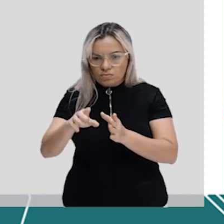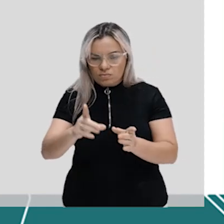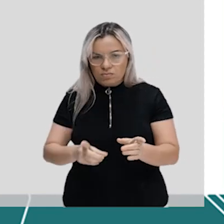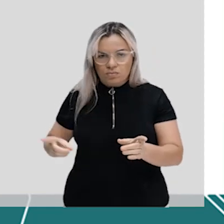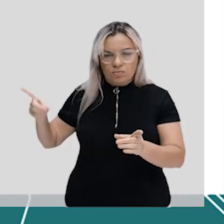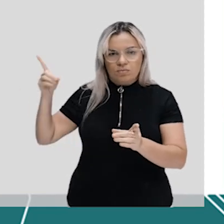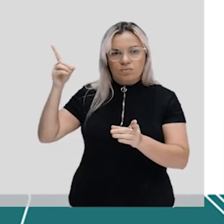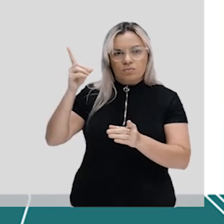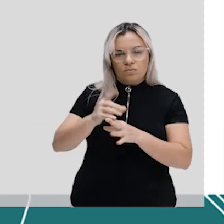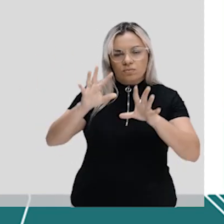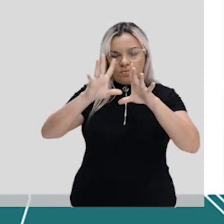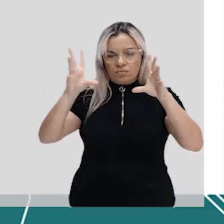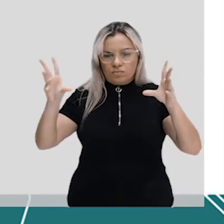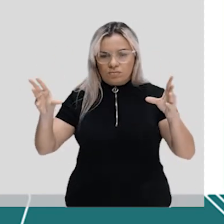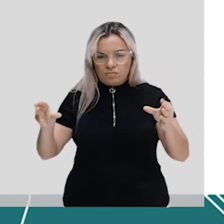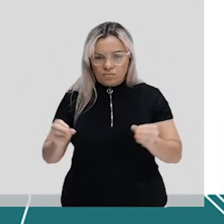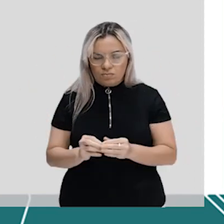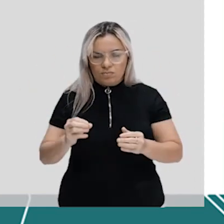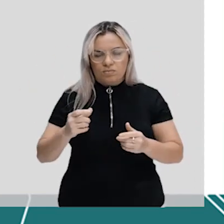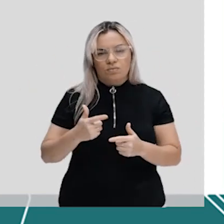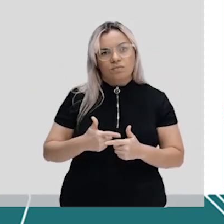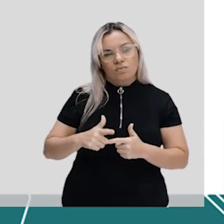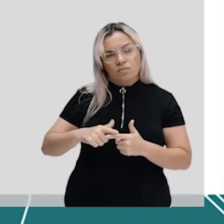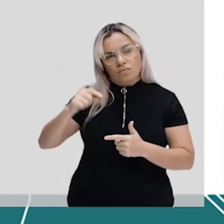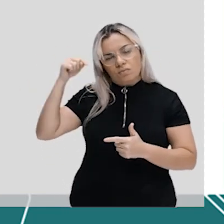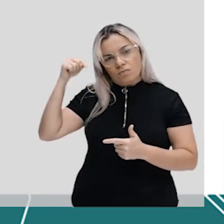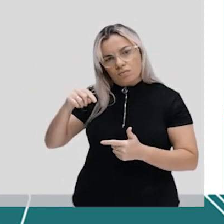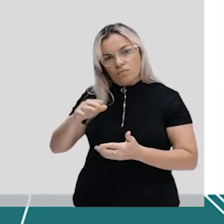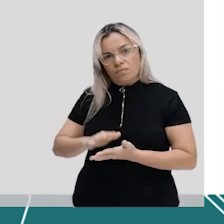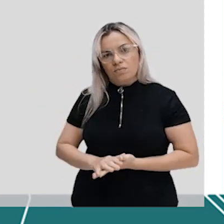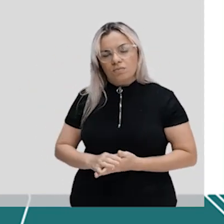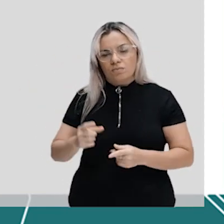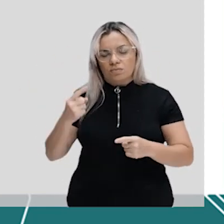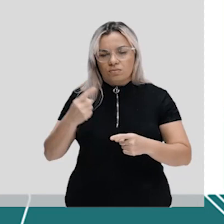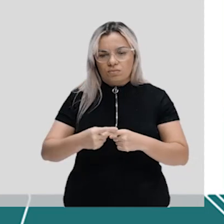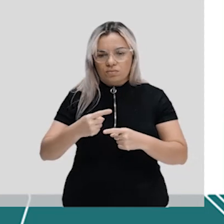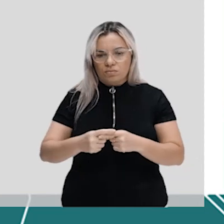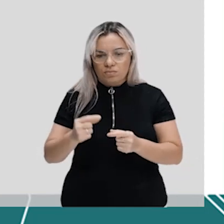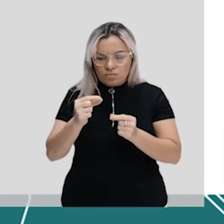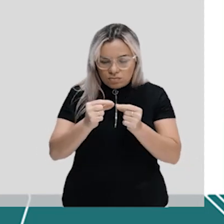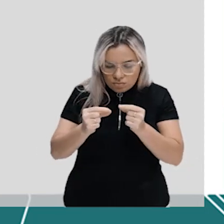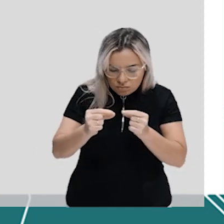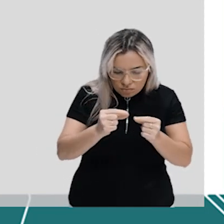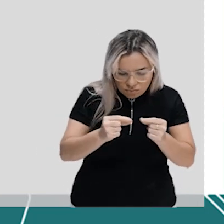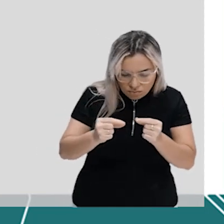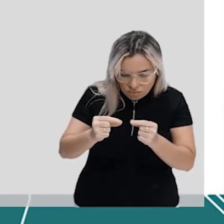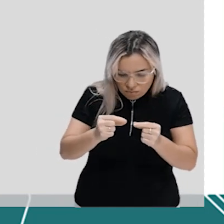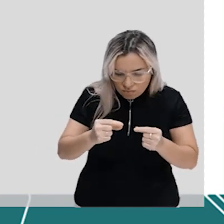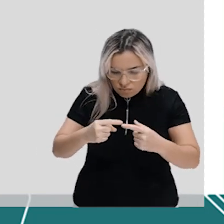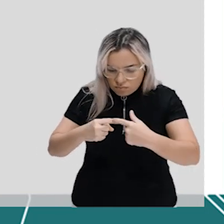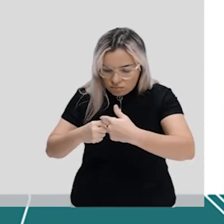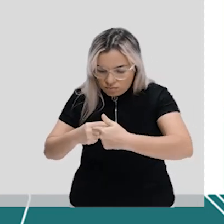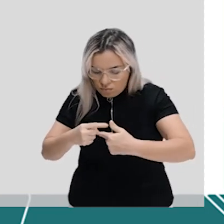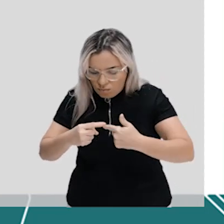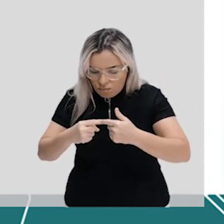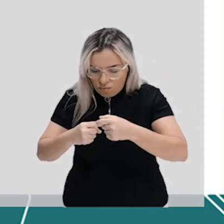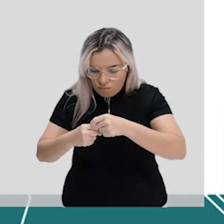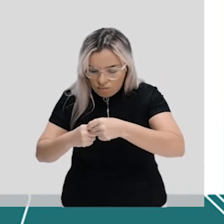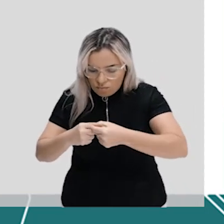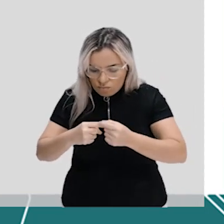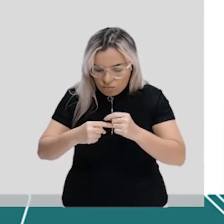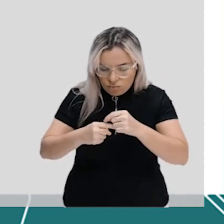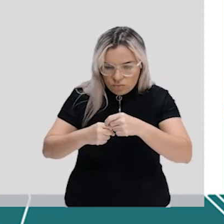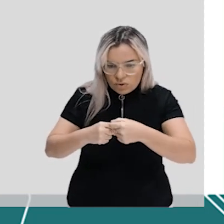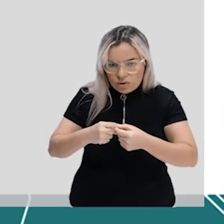para aquele problema, ele viu que aquele problema era causado por seres microscópicos, né? E muitas